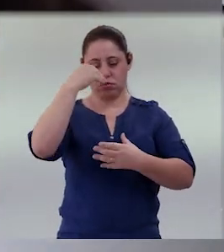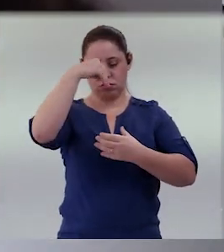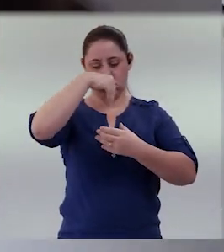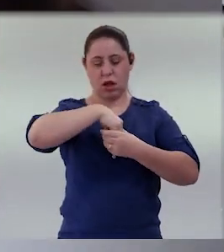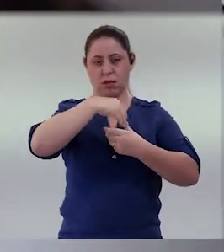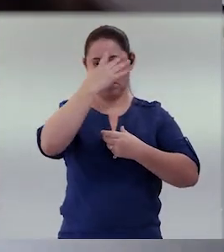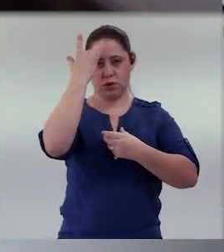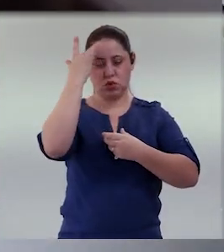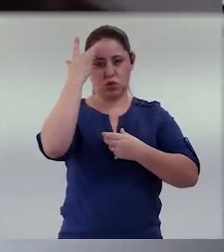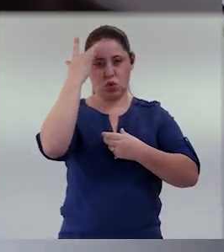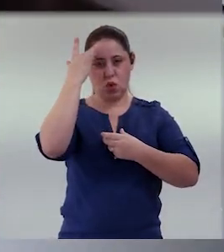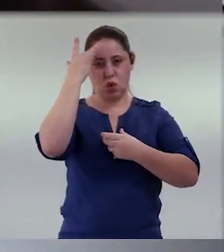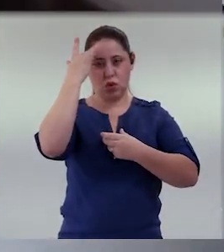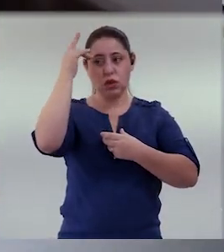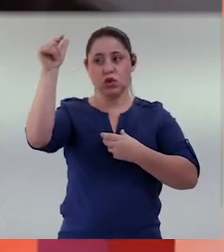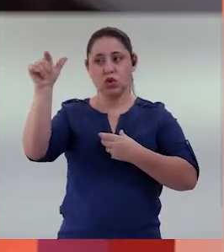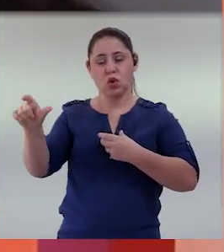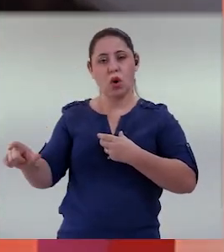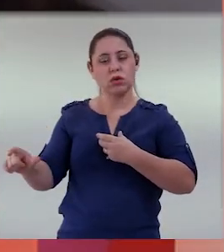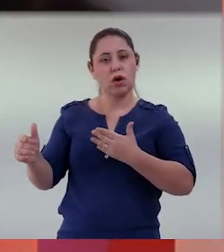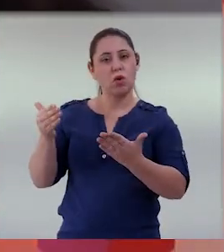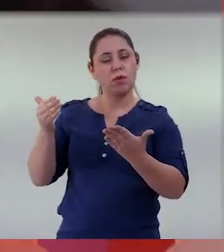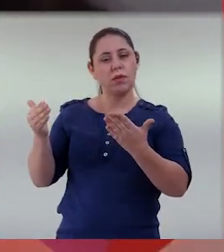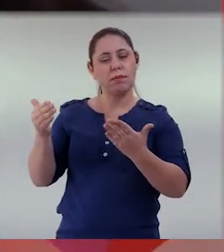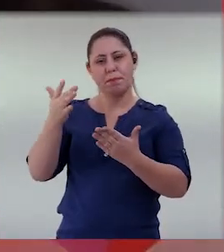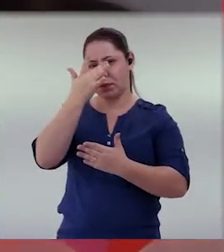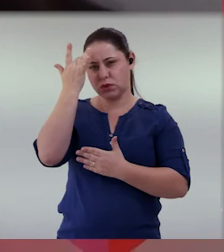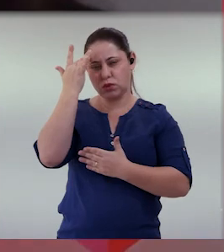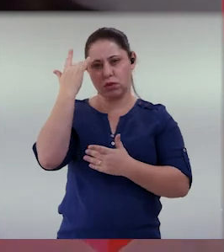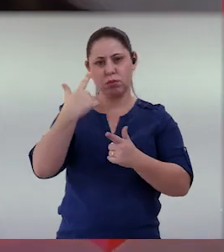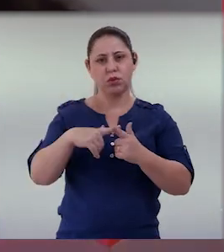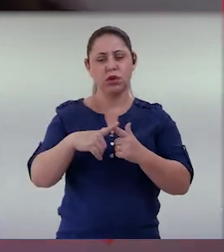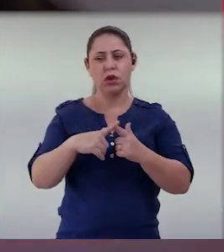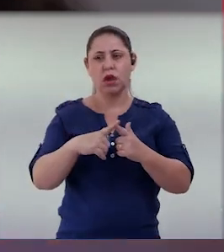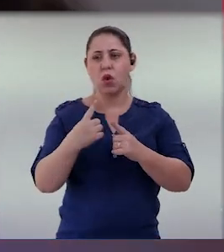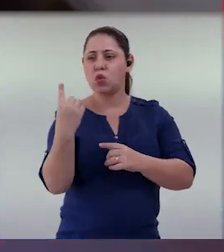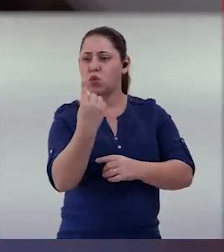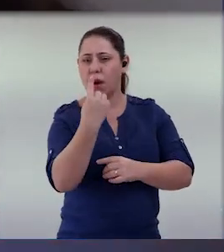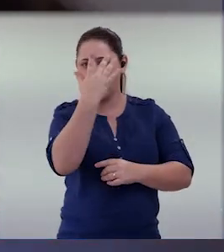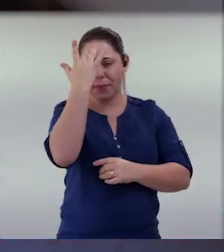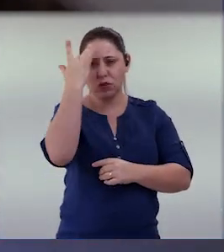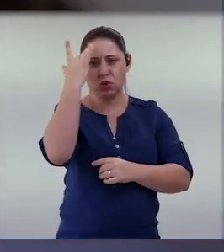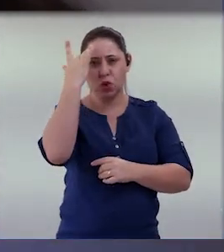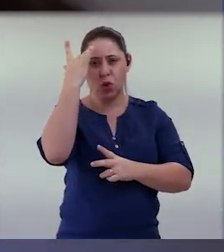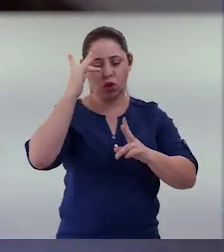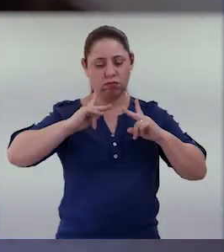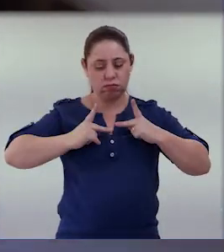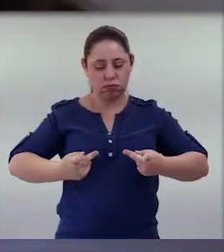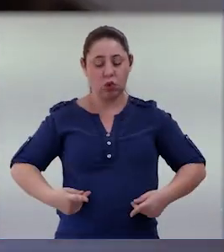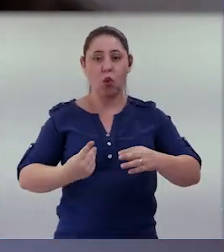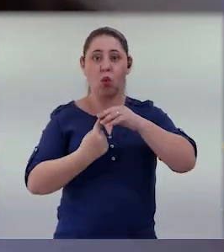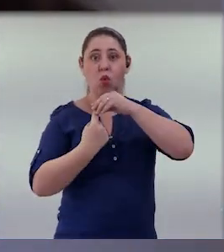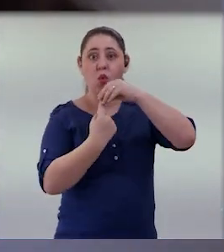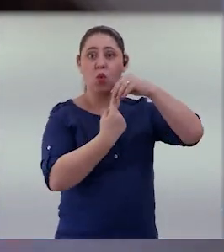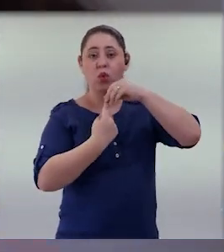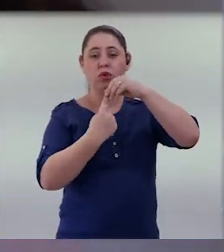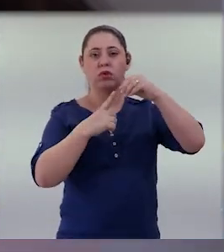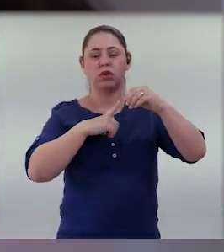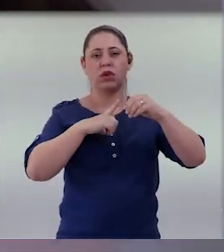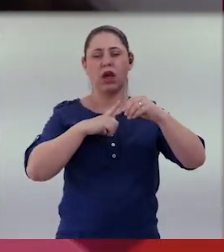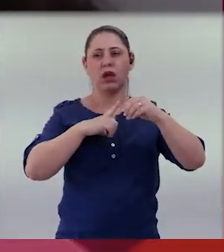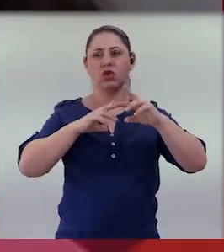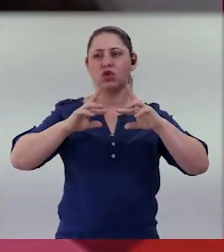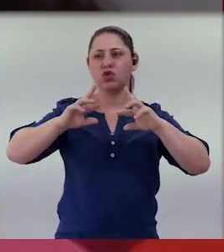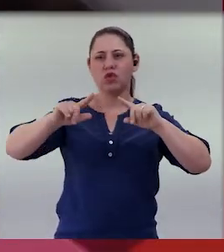né, em relação a ela e em relação às outras pessoas, porque cada ser humano é um ser único, né, nós